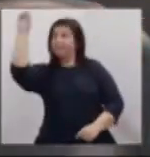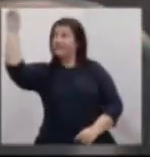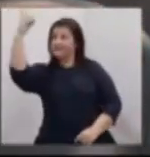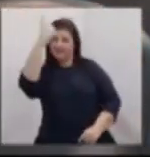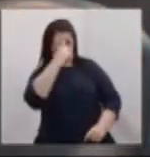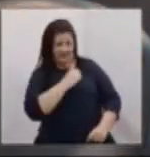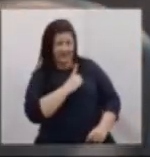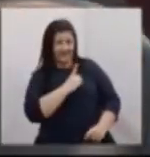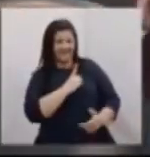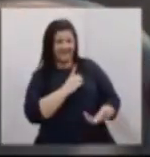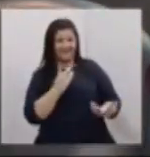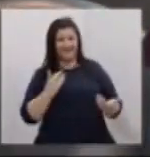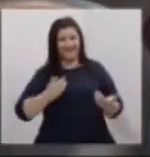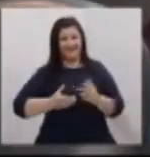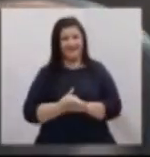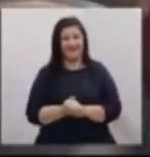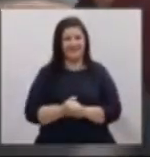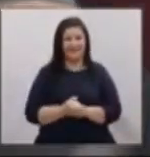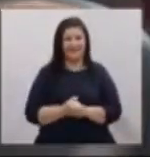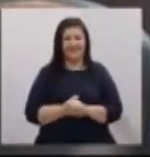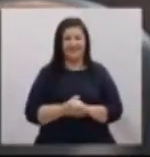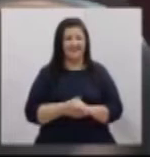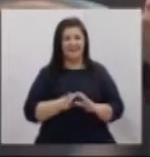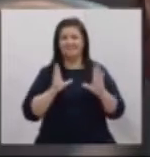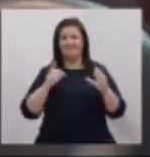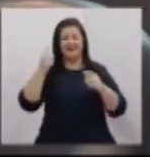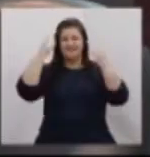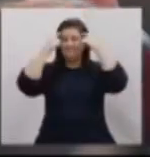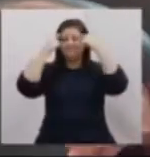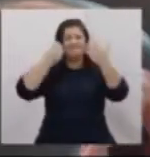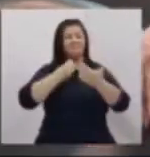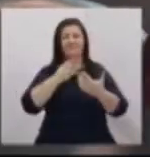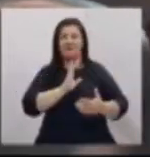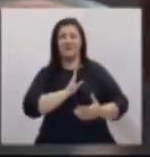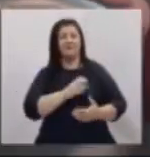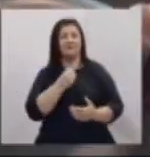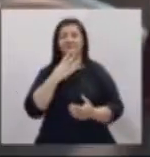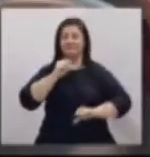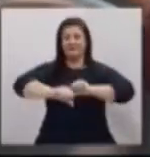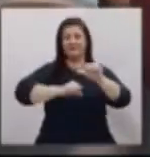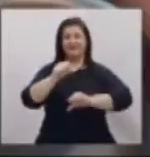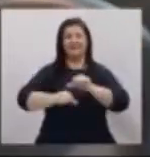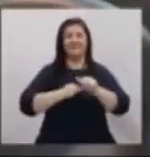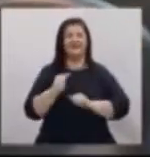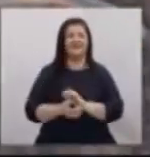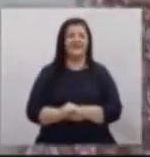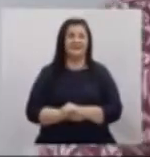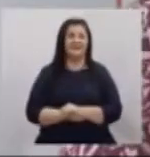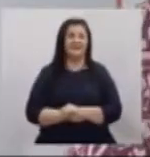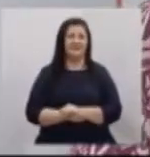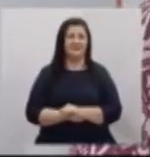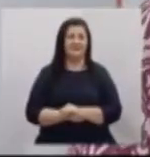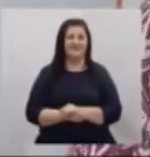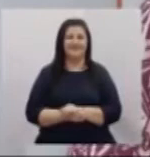É só Ele. Ele, num minuto, ele muda o coração do homem, a mente do homem, e o homem se transforma e começa a agir diferente.